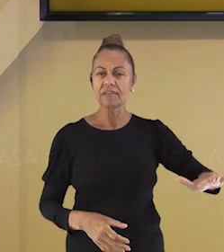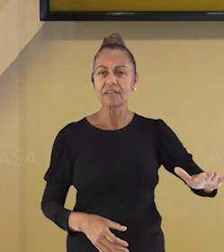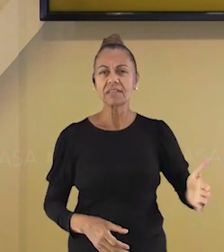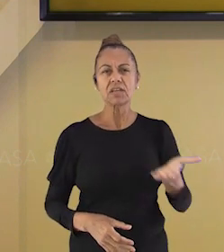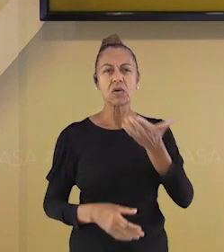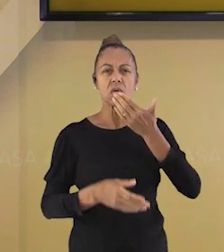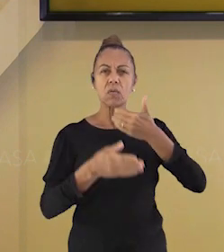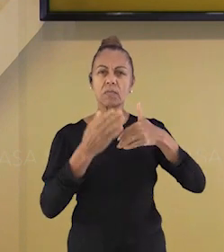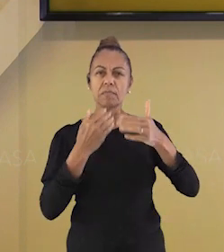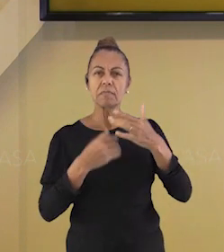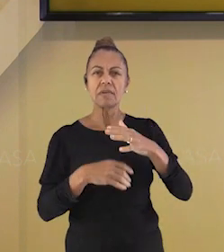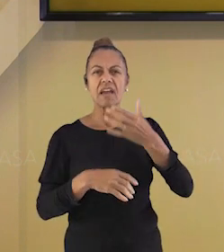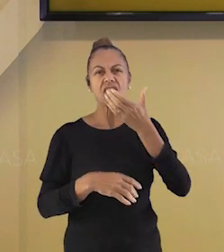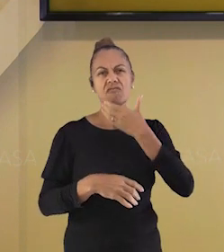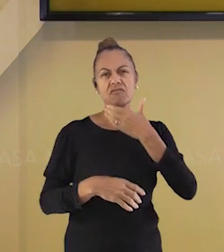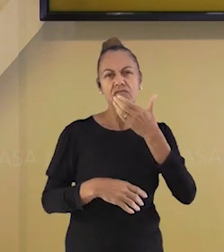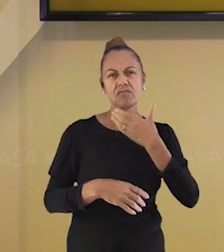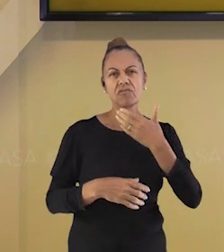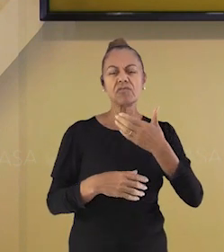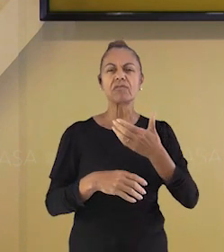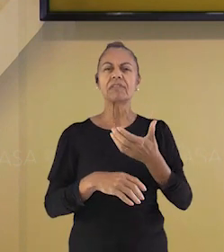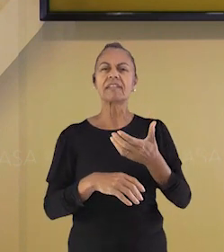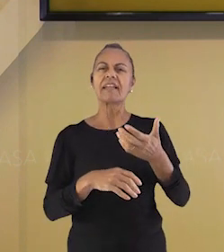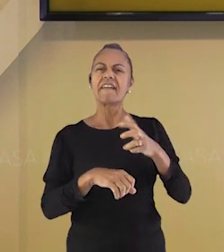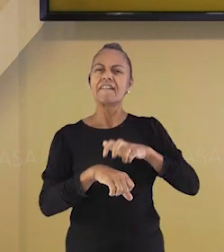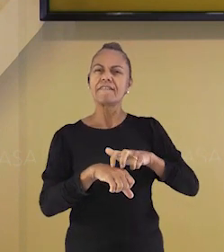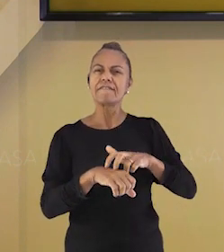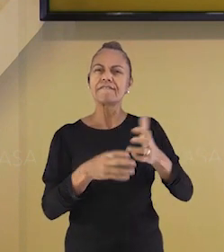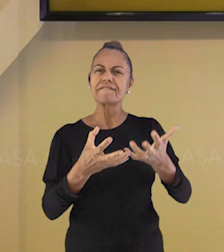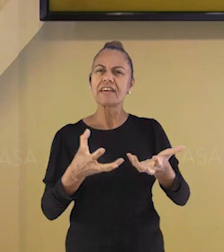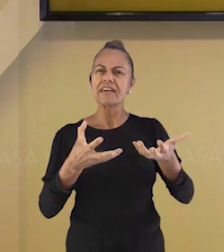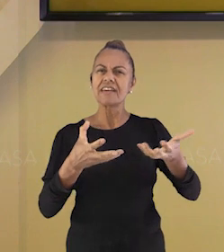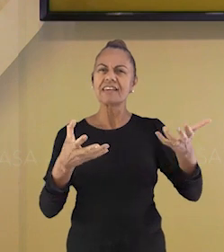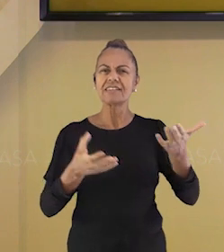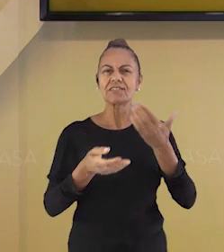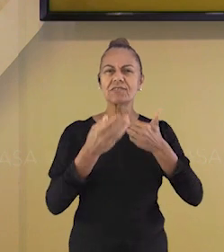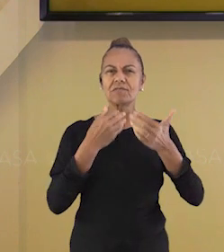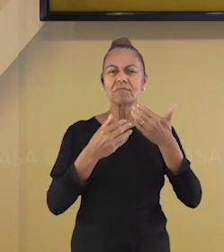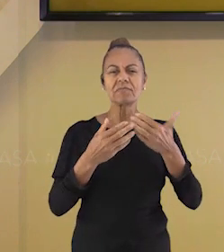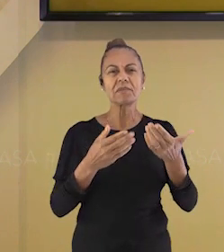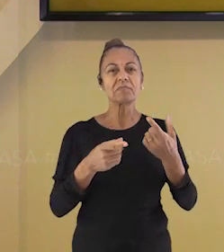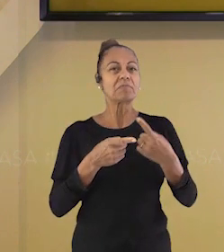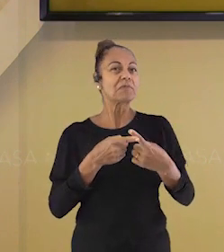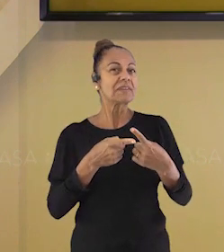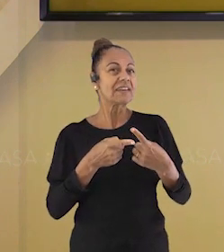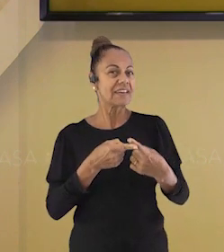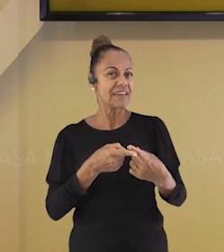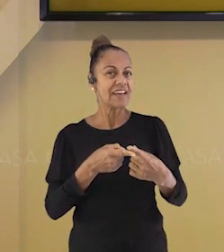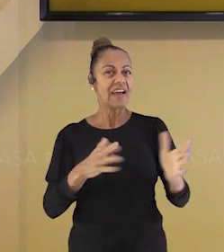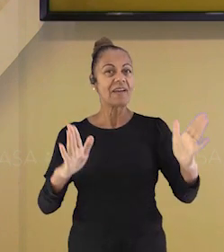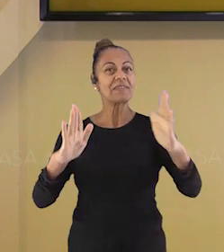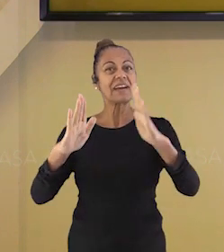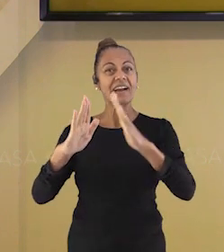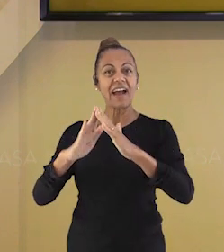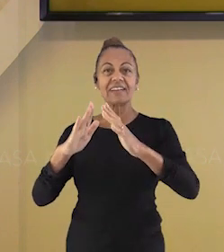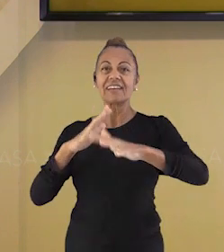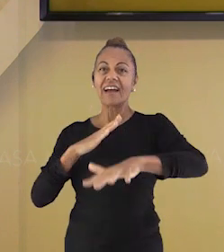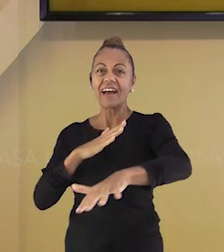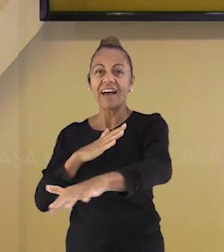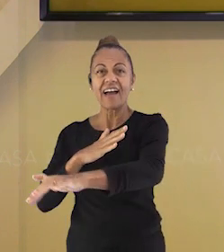frutas e verduras com muito mais frequência, pois tinha mais acesso a elas. Eu morava em uma casa com